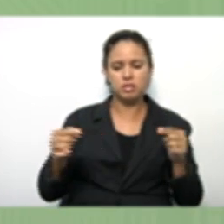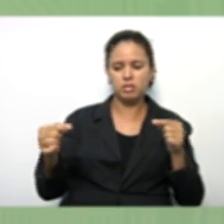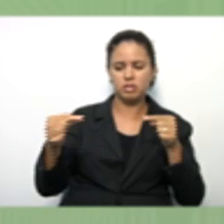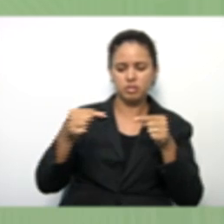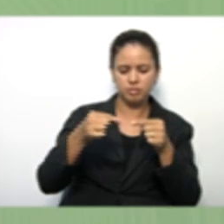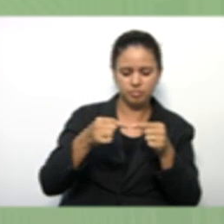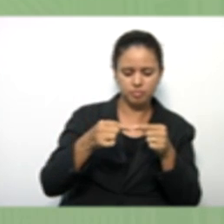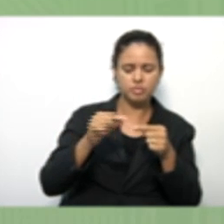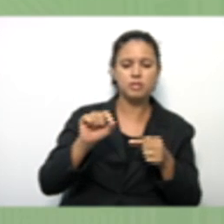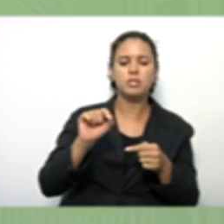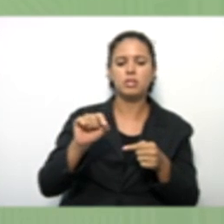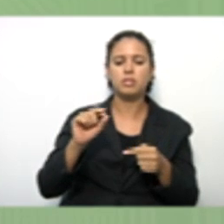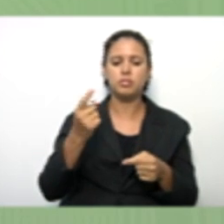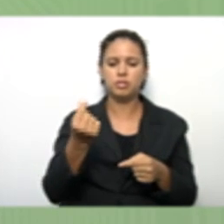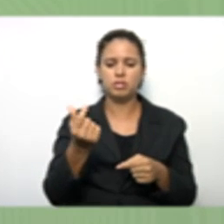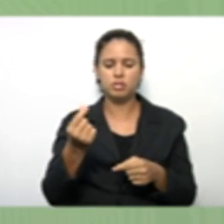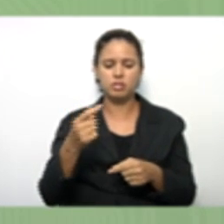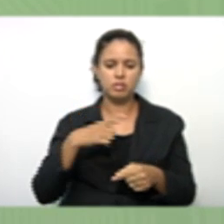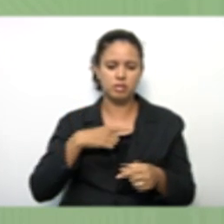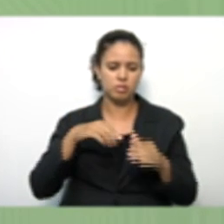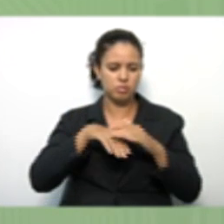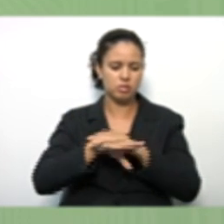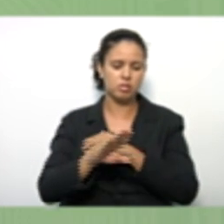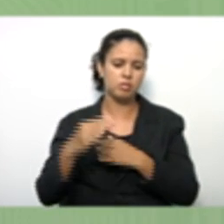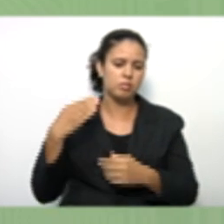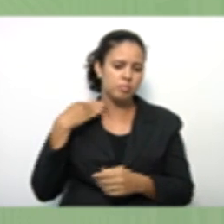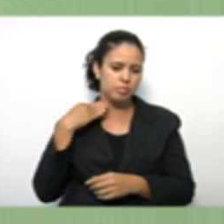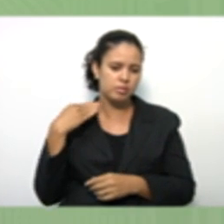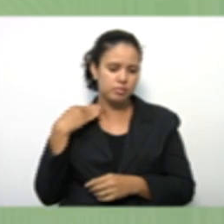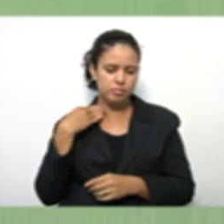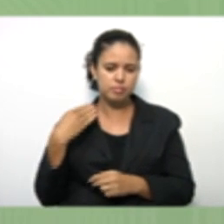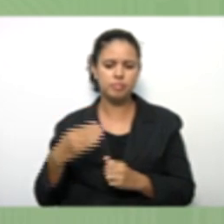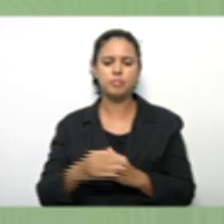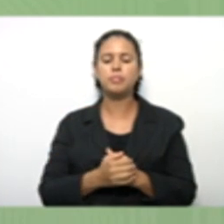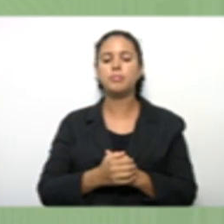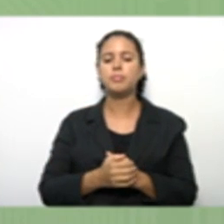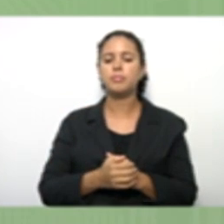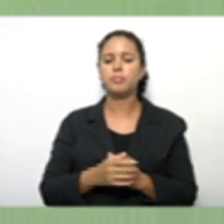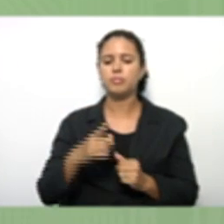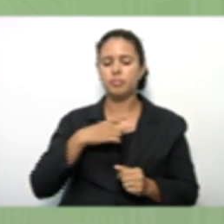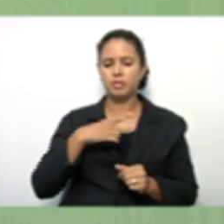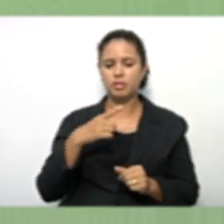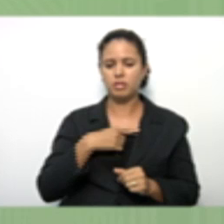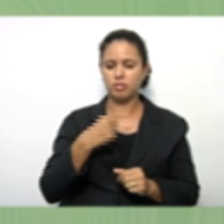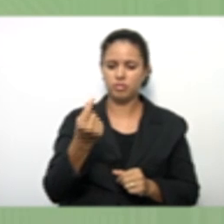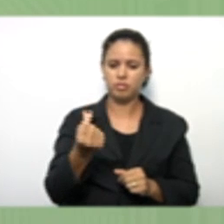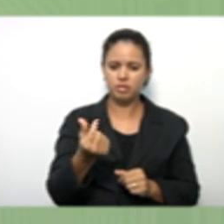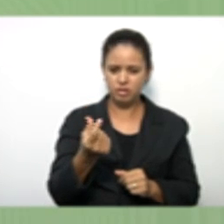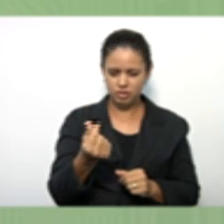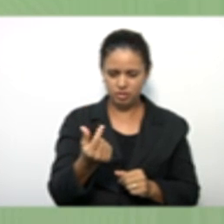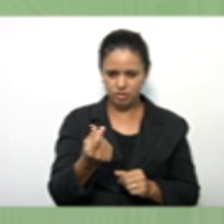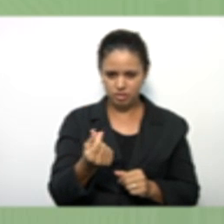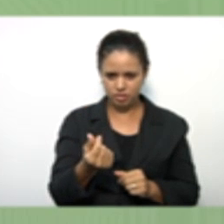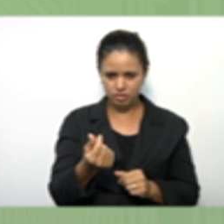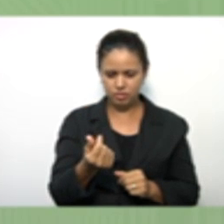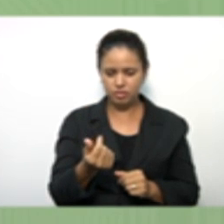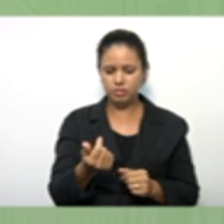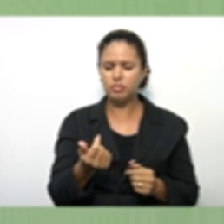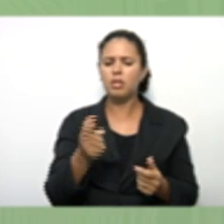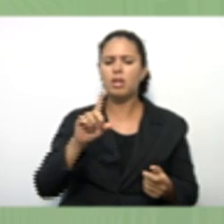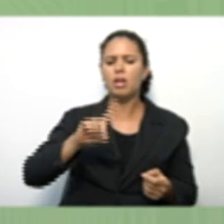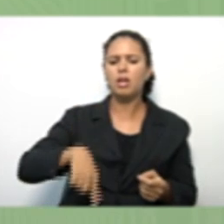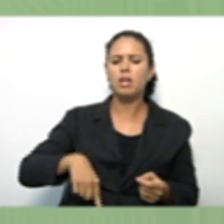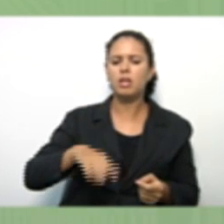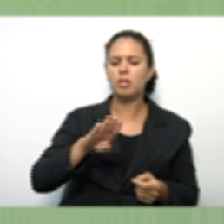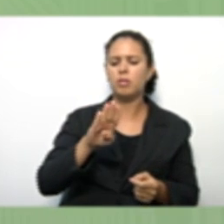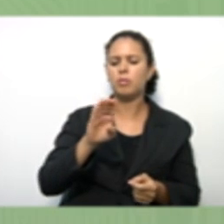bem, um direito ou uma obrigação? E aí, você tem um dinheiro, o dinheiro está com você. Isso é um bem, um